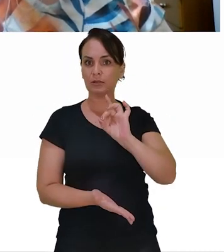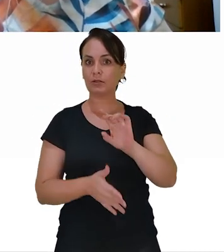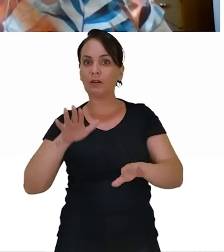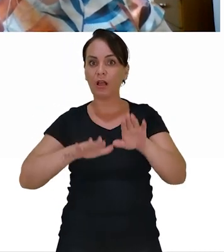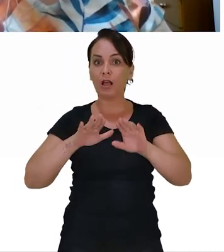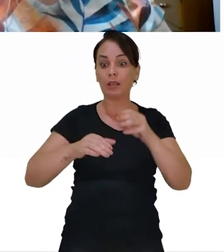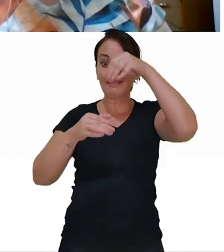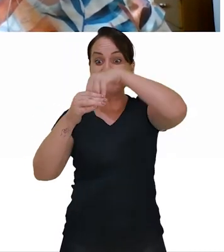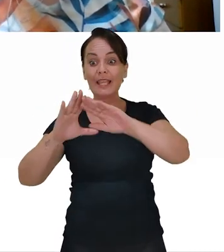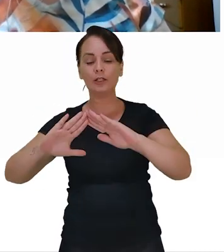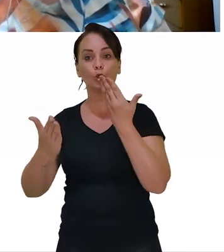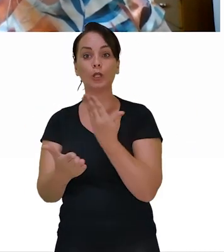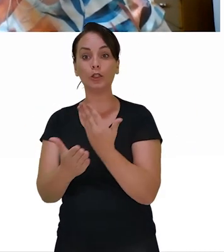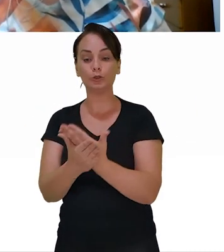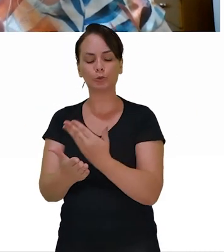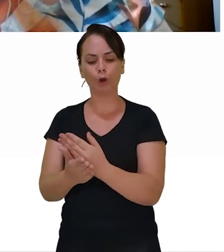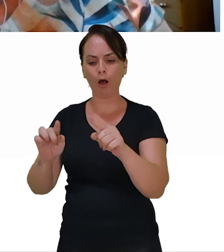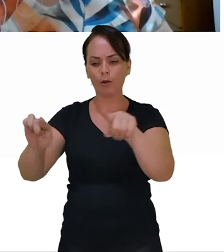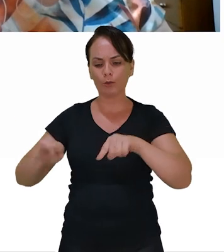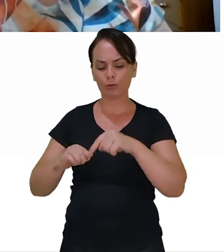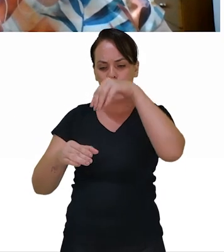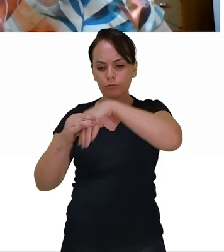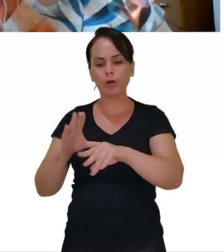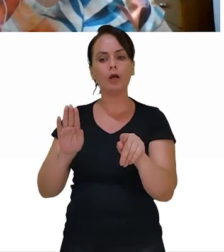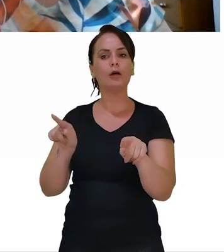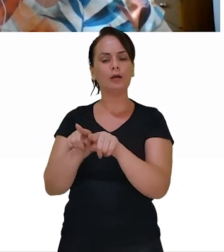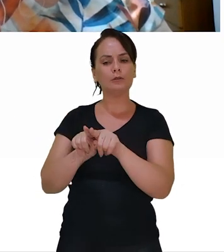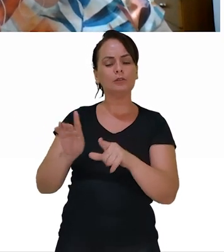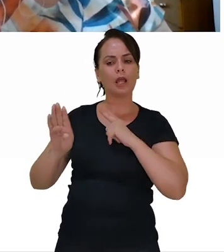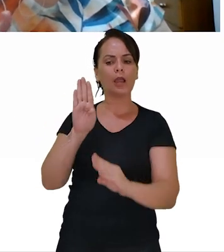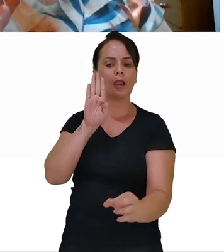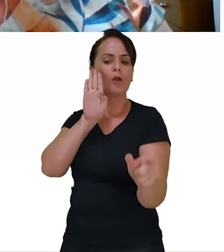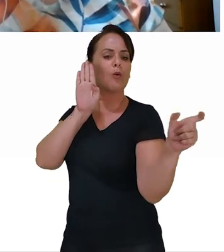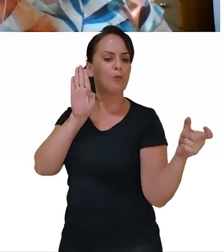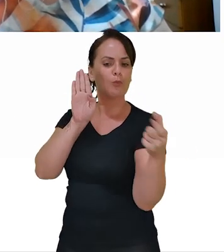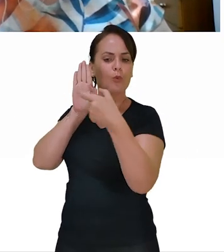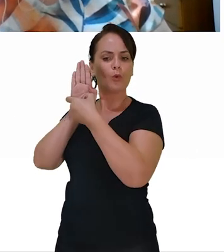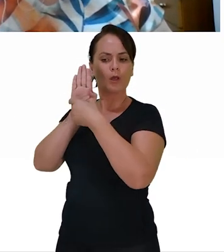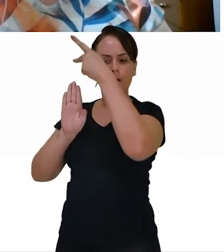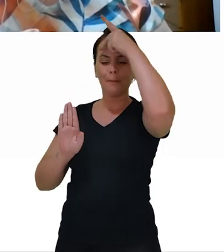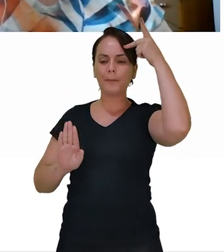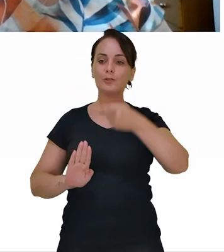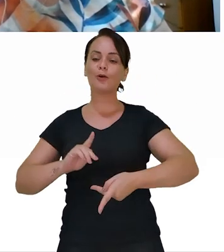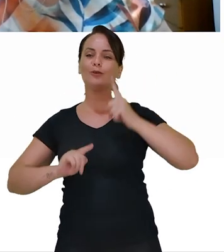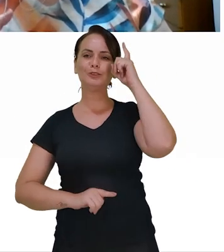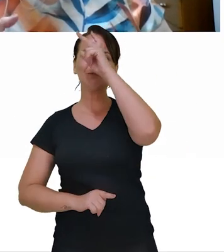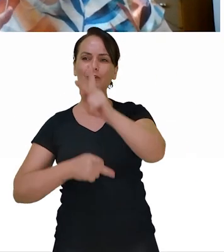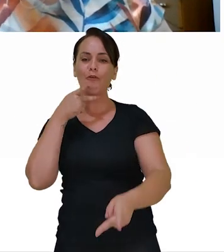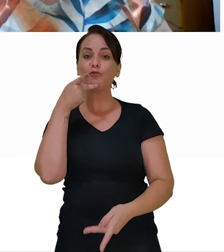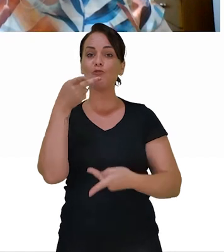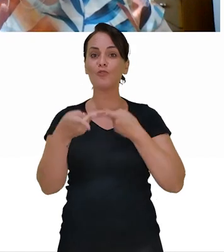dentro de uma escola, ter um apoio, um software acessível para uma pessoa que tenha dificuldade de fala ou